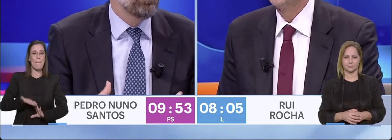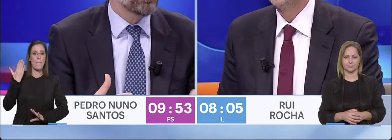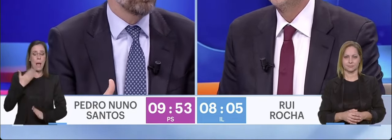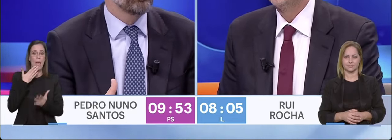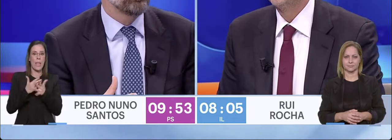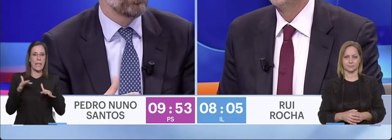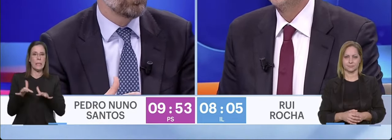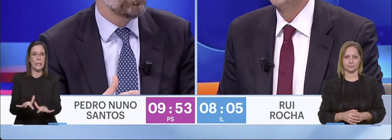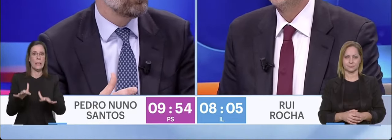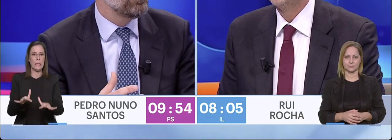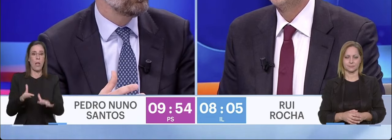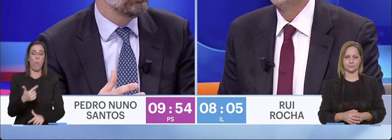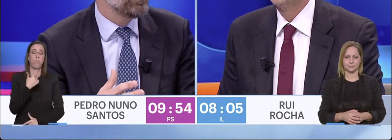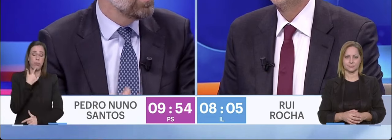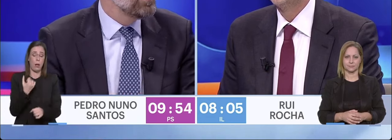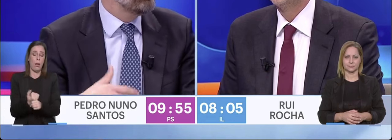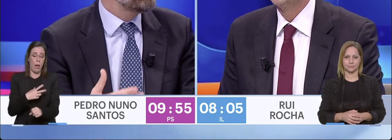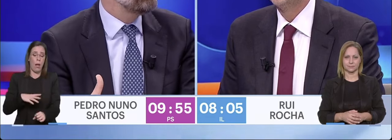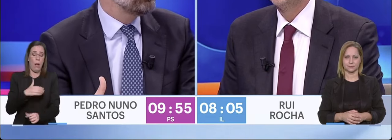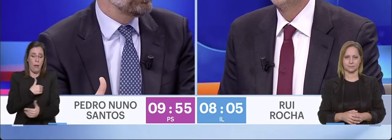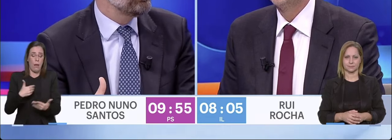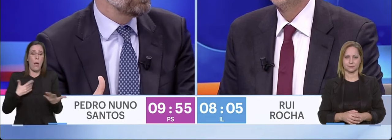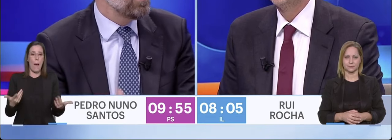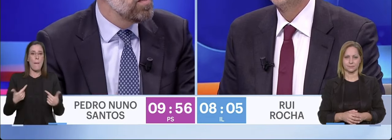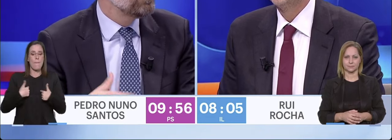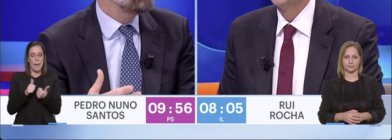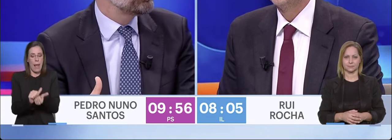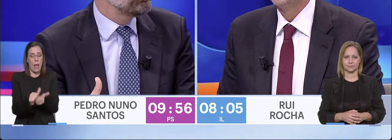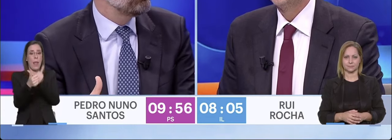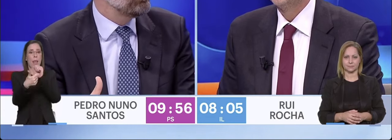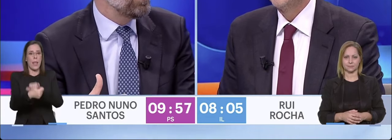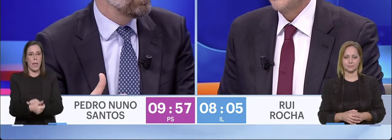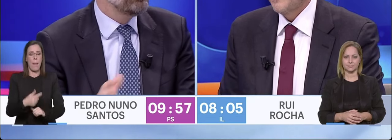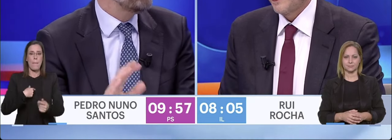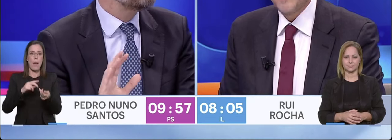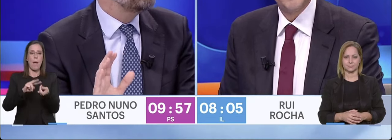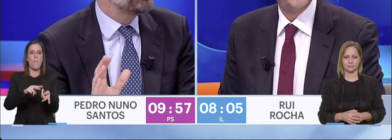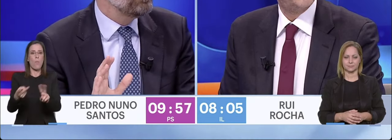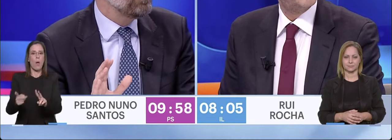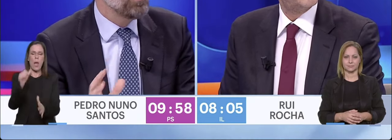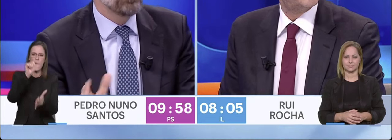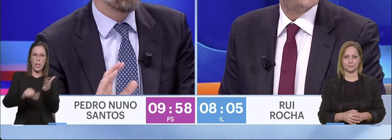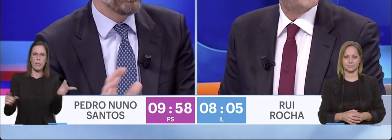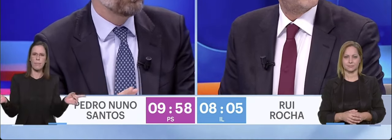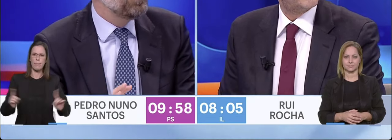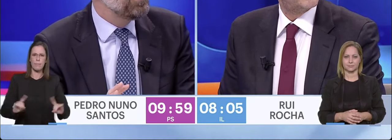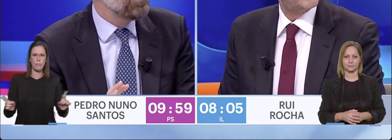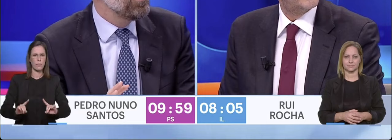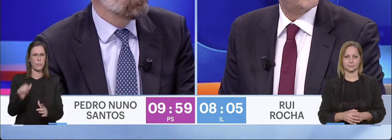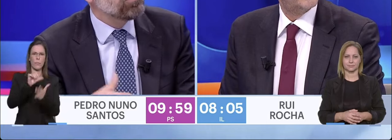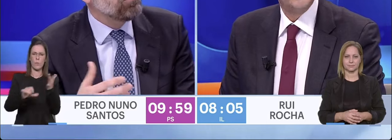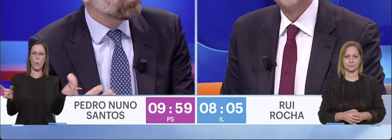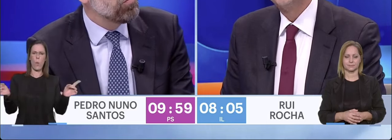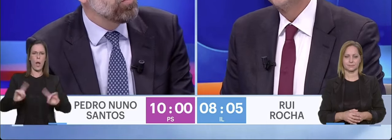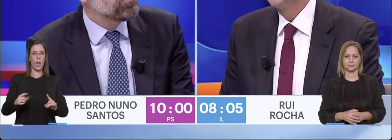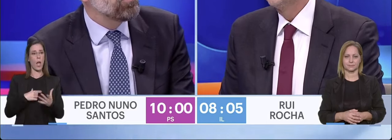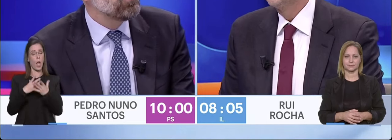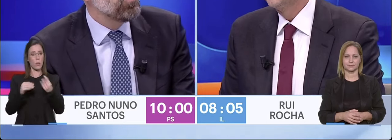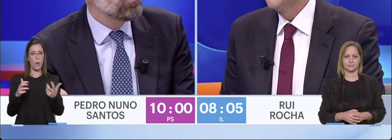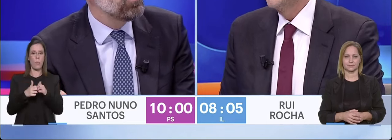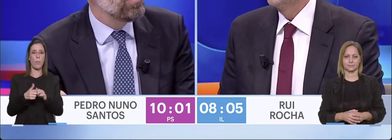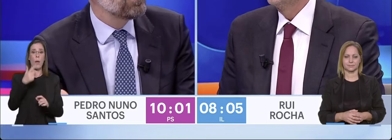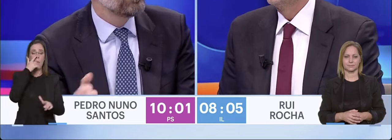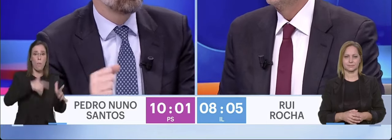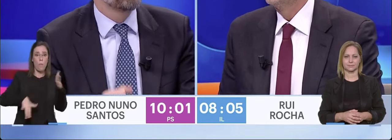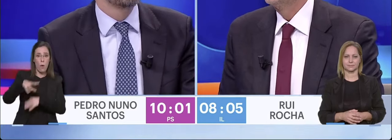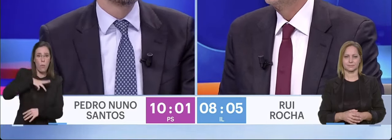tensão e pressão sobre o serviço Nacional de saúde e nós temos que o adaptar temos que o reformar não é desistir dele não é desistir dele nós vamos resolver os problemas